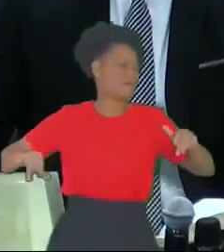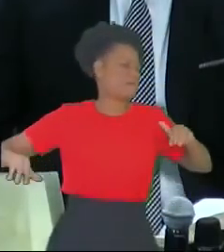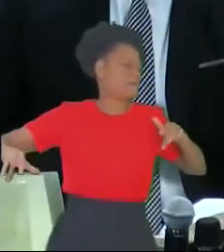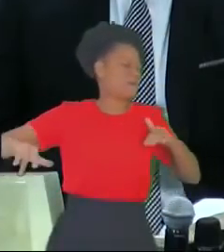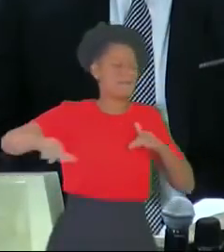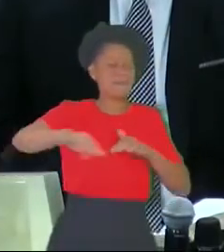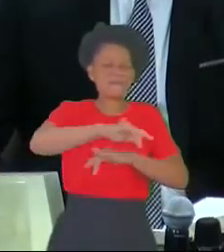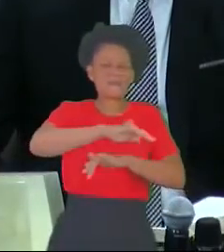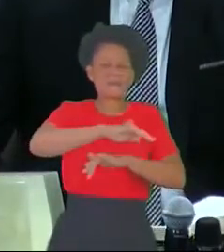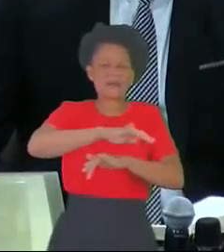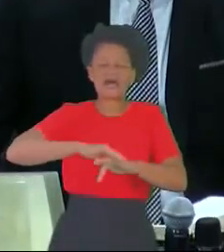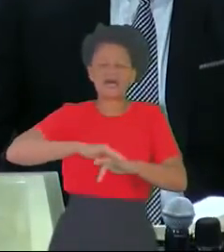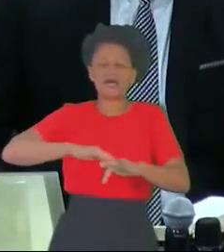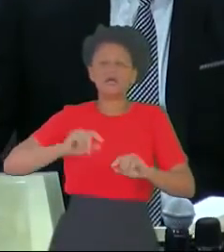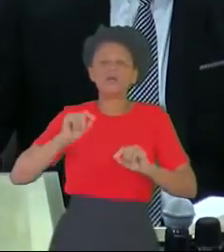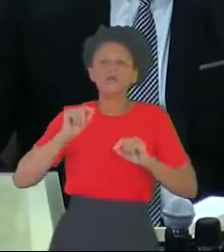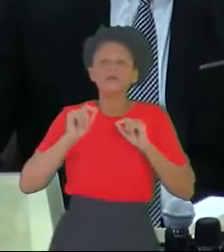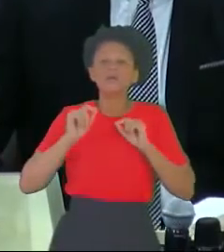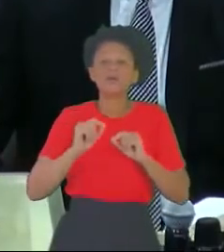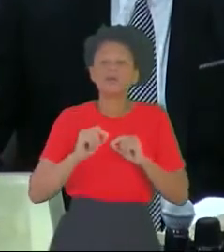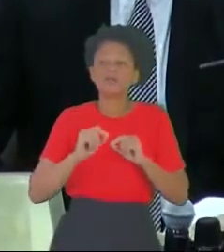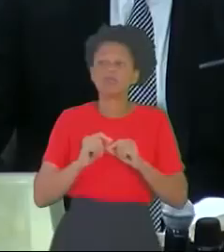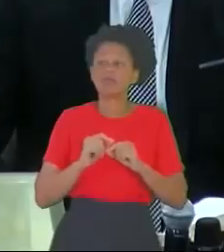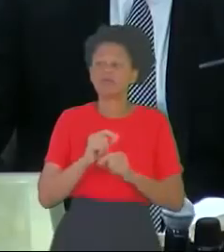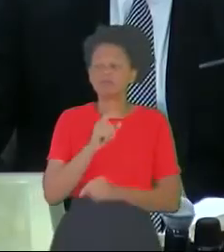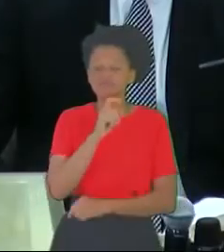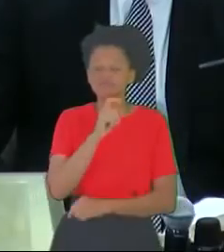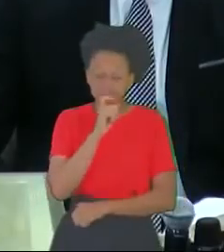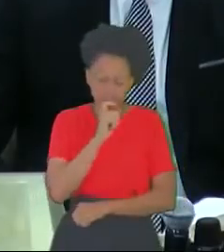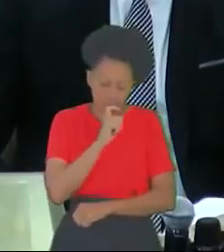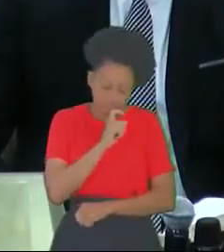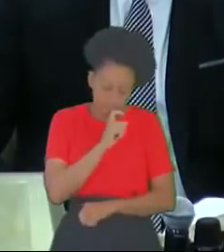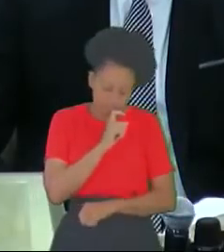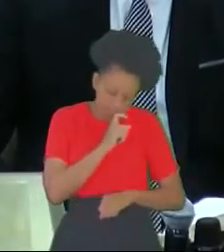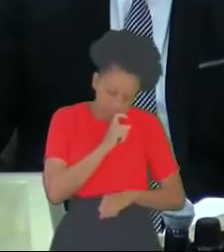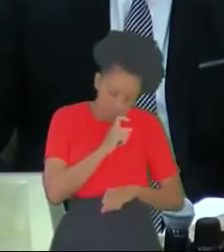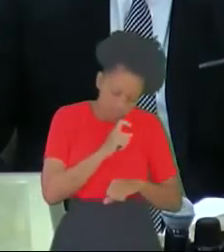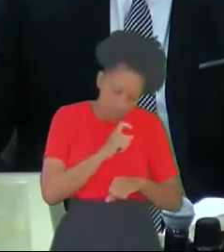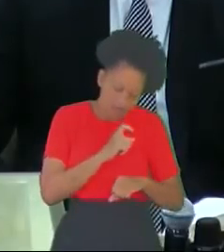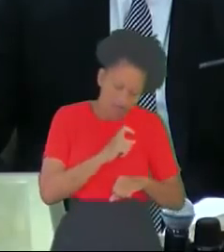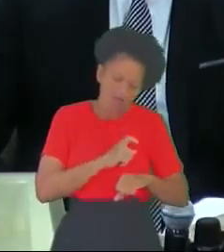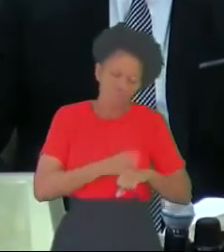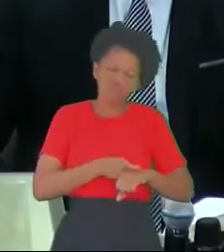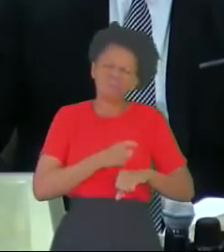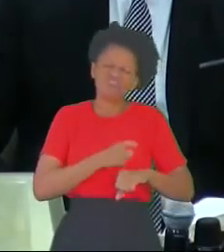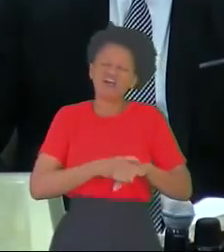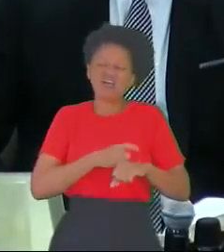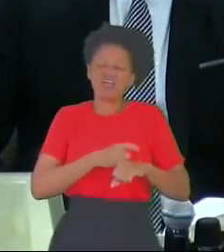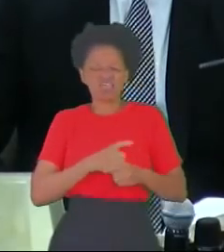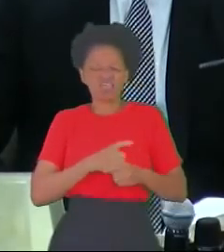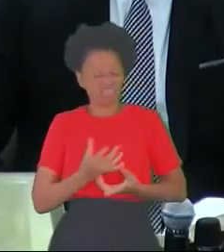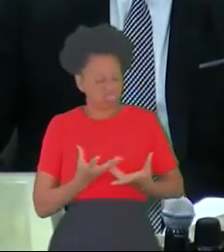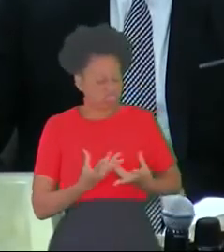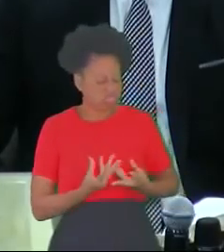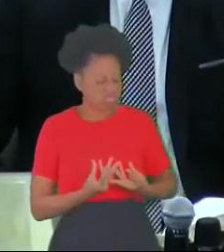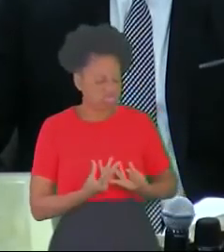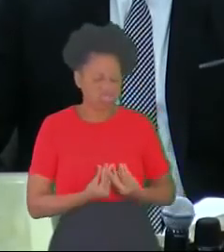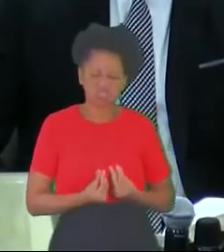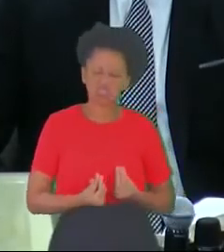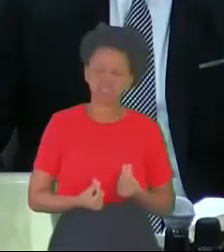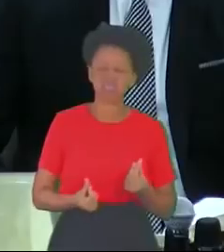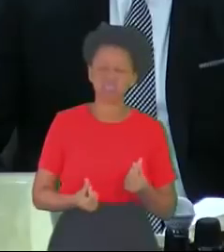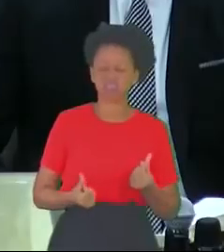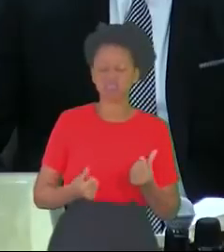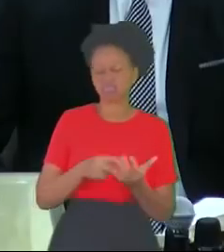uma tendência ao desânimo, há uma tendência à fragilidade, há uma tendência à